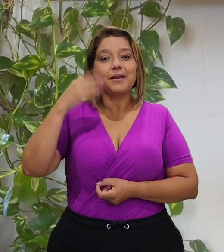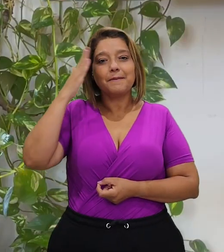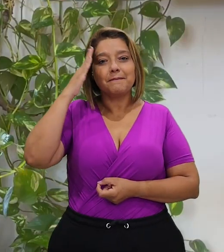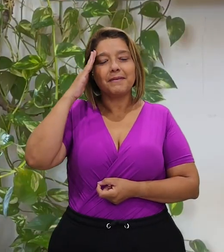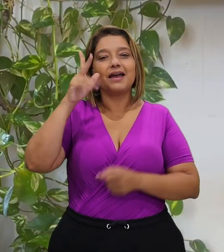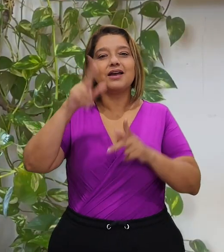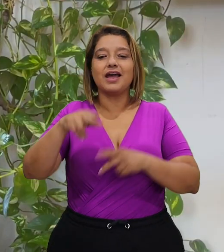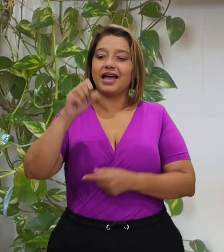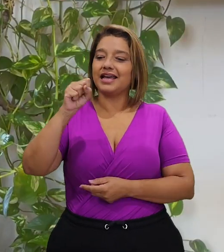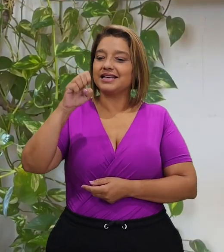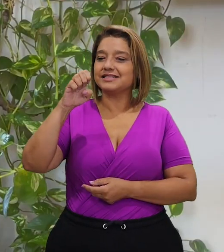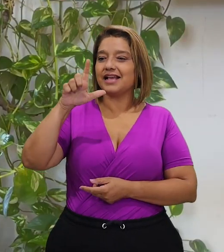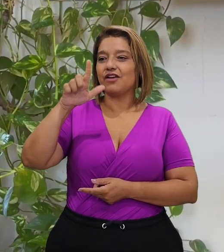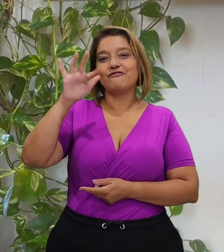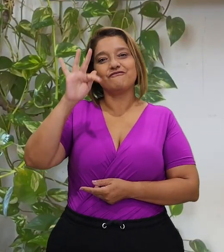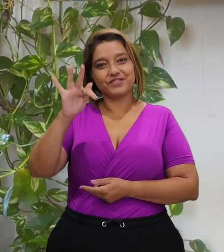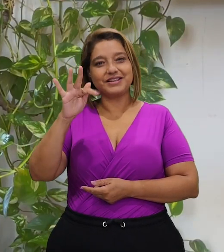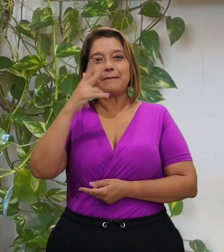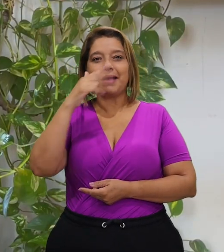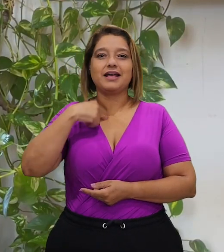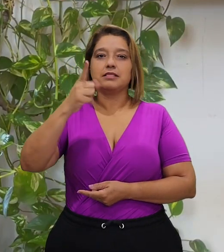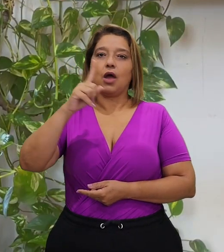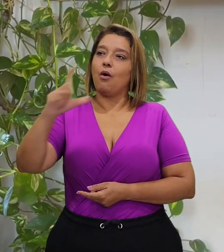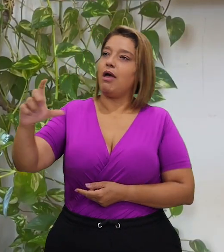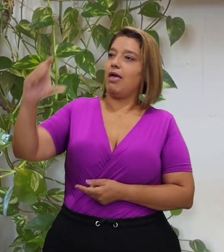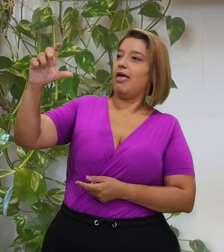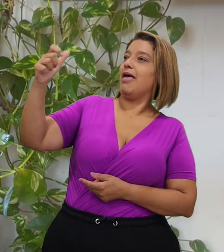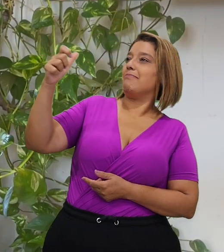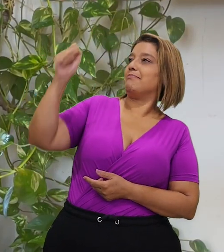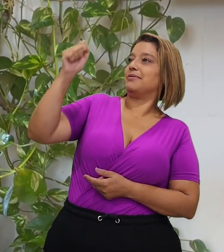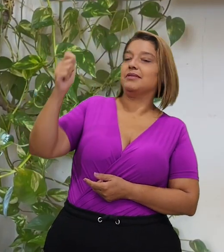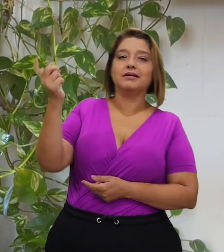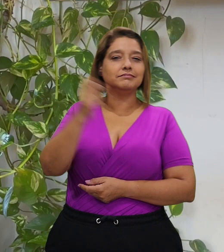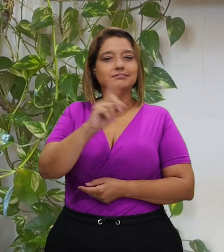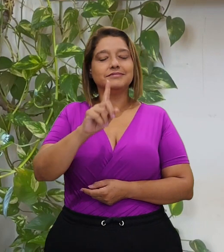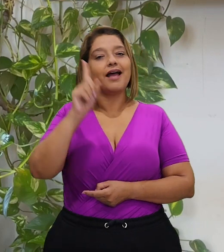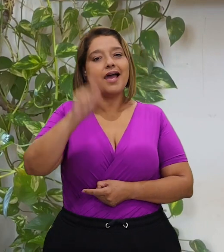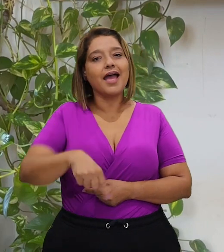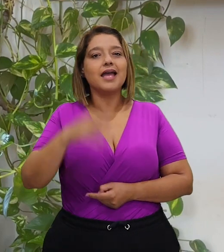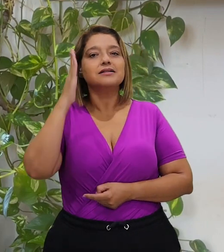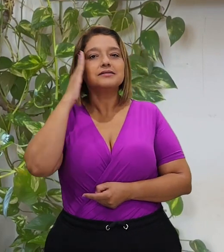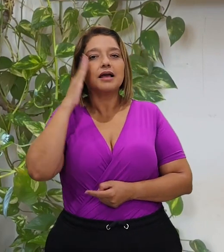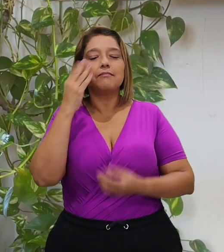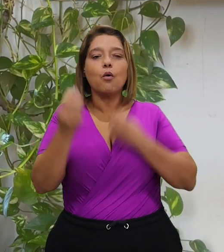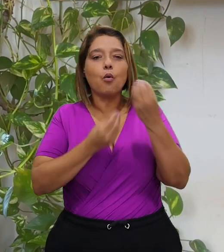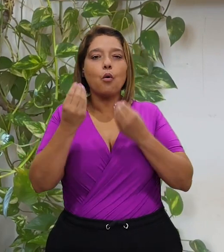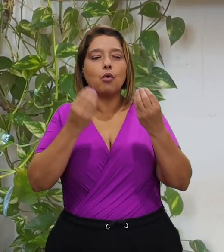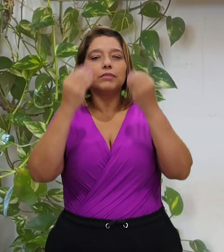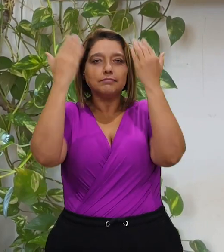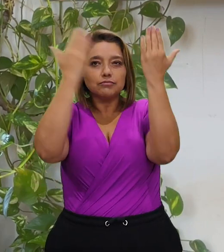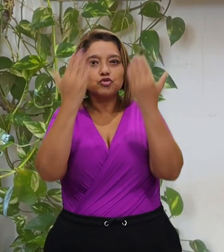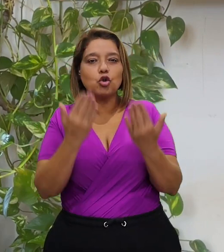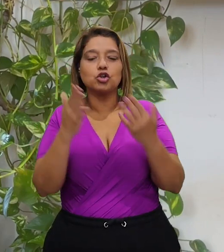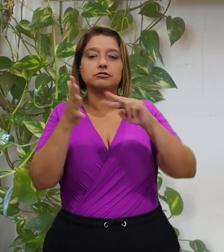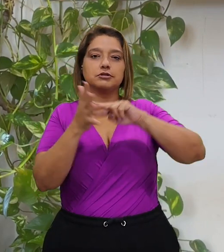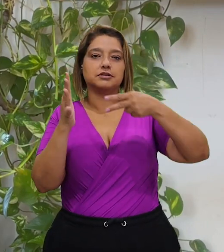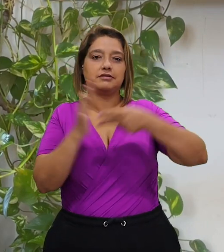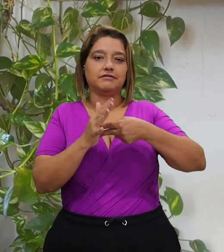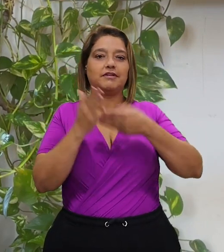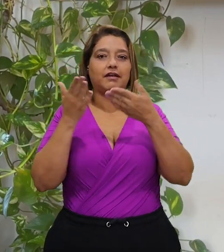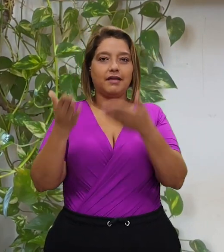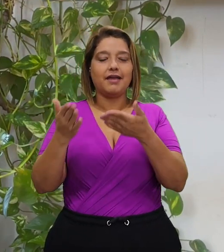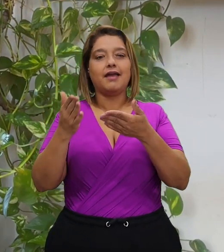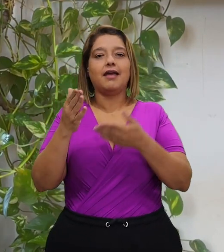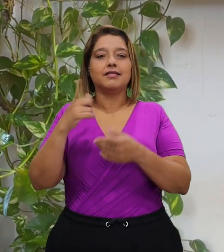eu trabalho as flores dentro da perspectiva do selfie, não selfie. Que hoje é muito comum, né? Você pega